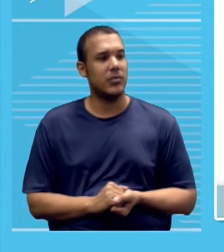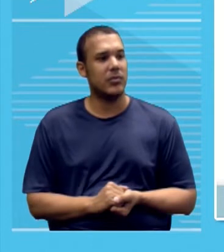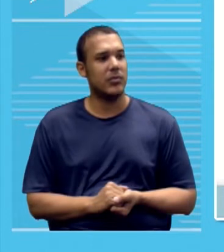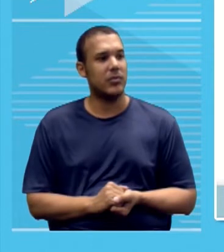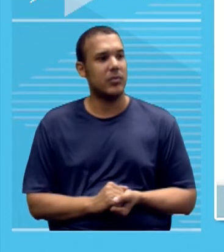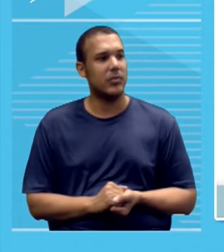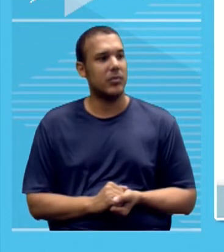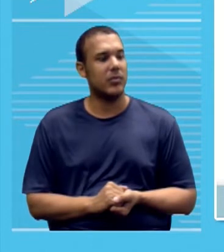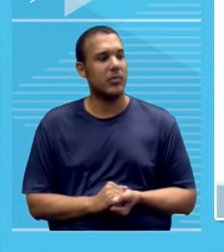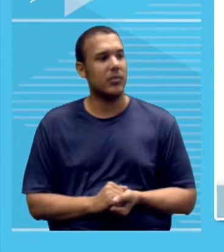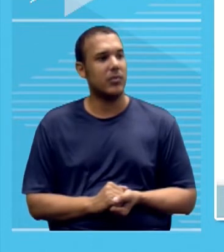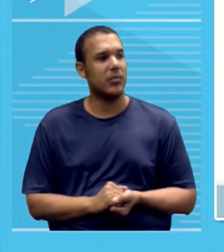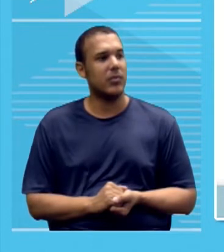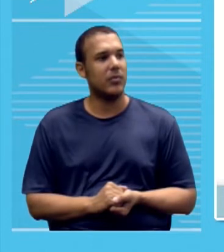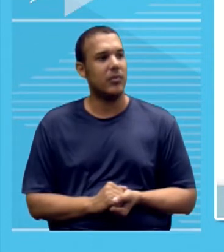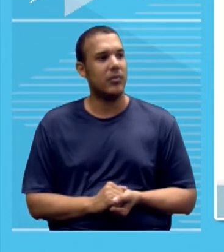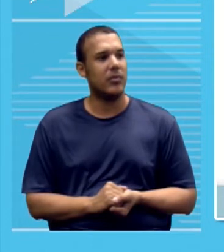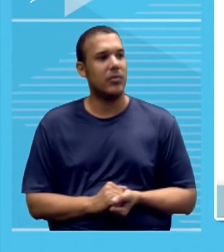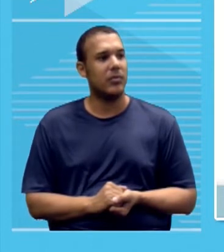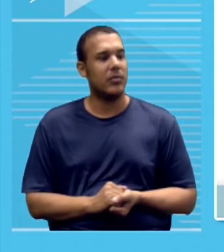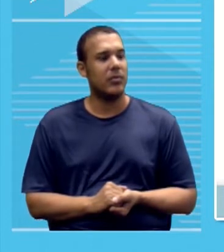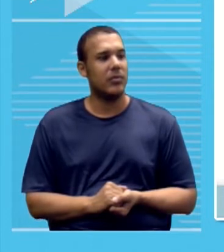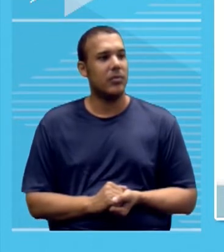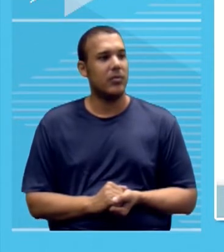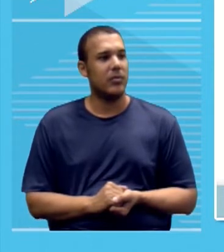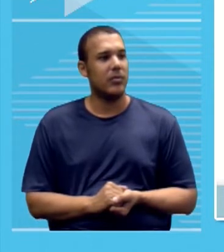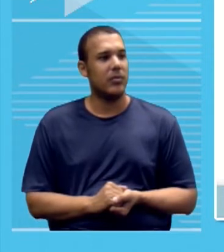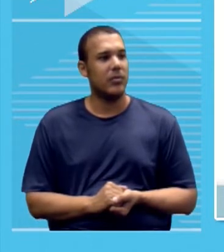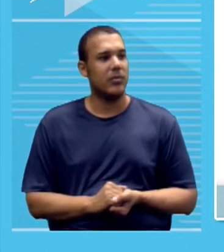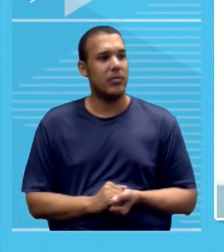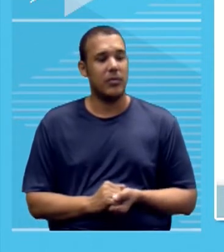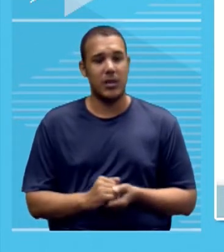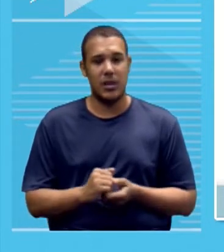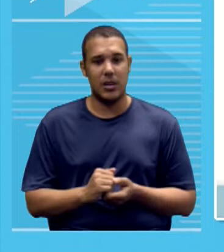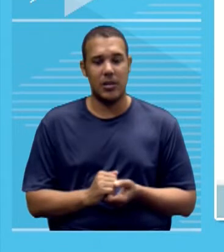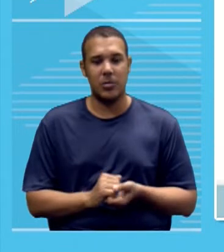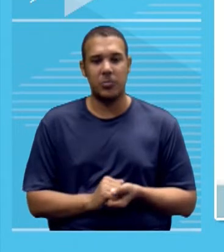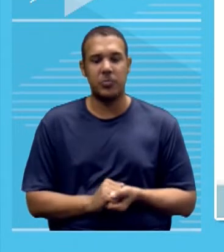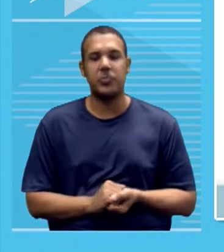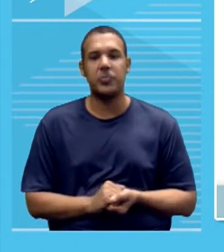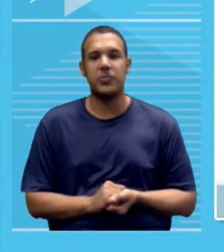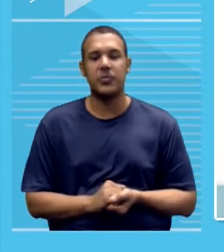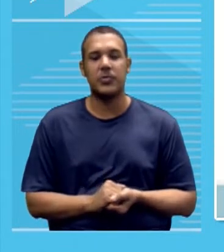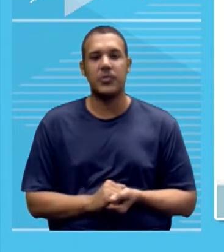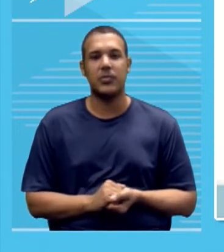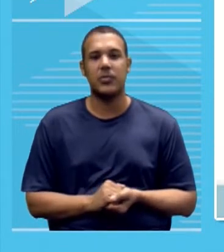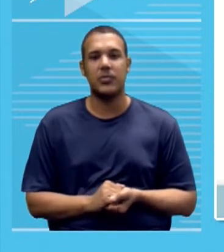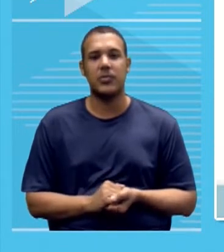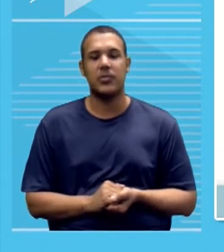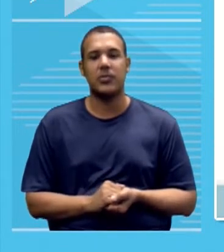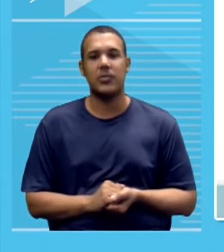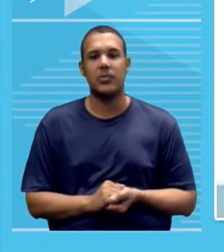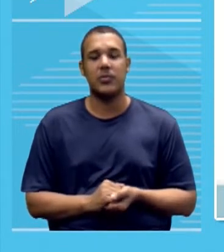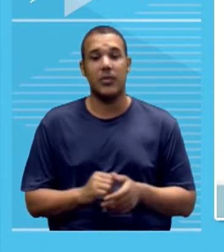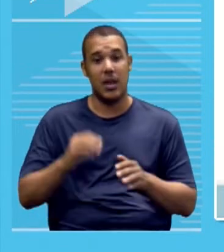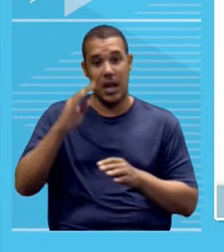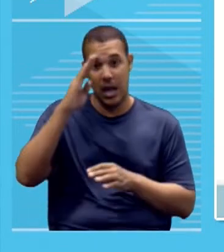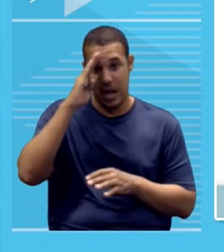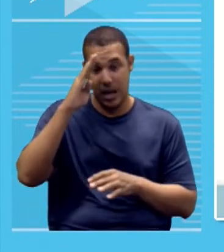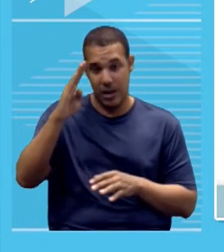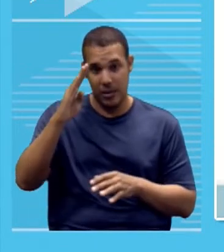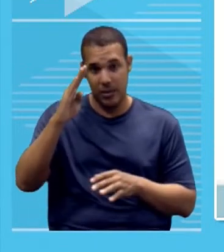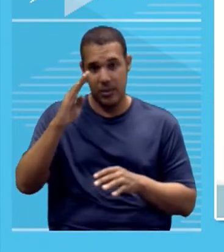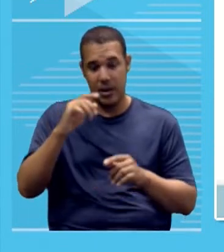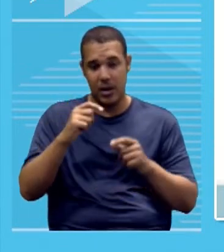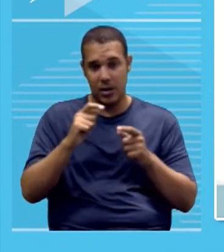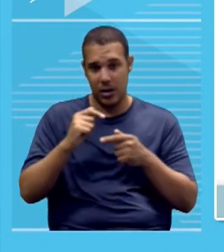importante aí de resistor. Matheus, e essa parte de que sua principal propriedade é resistência elétrica? Sim, é verdade. A principal parte de um